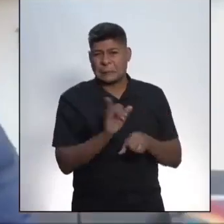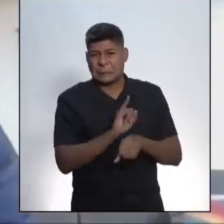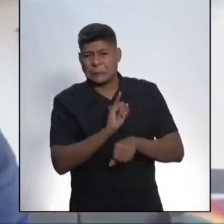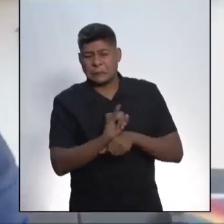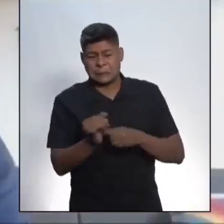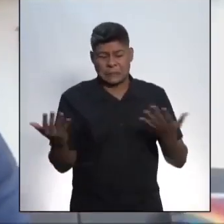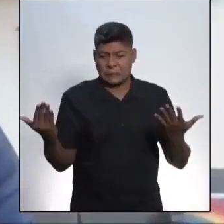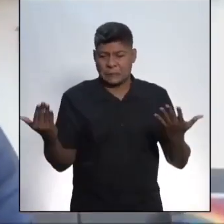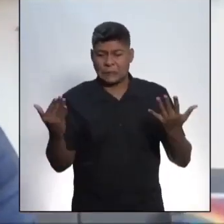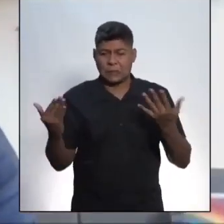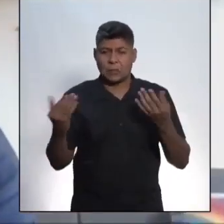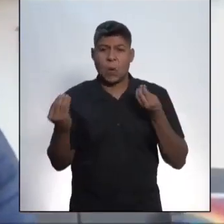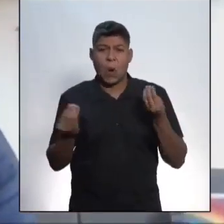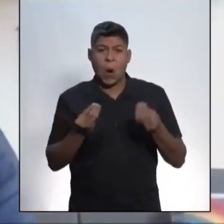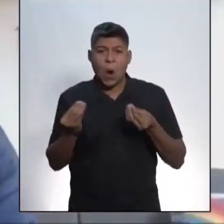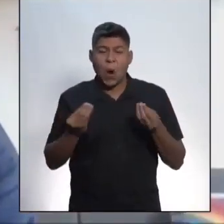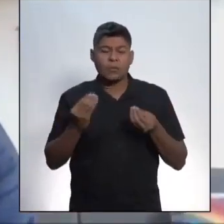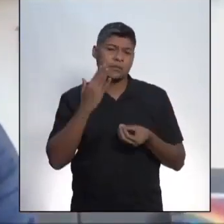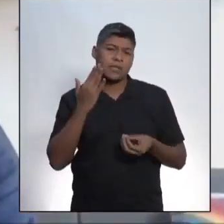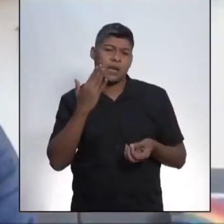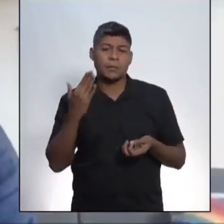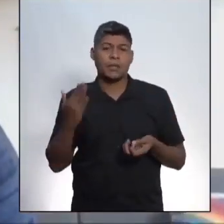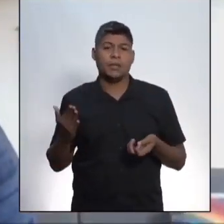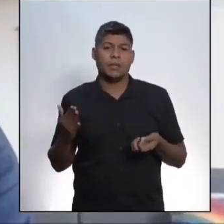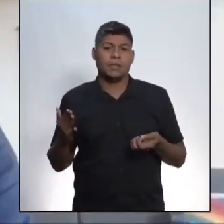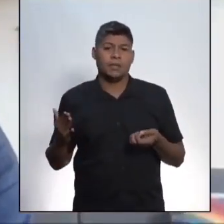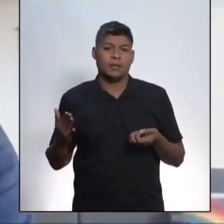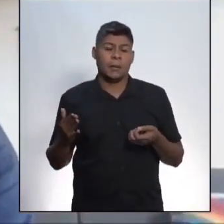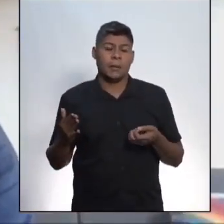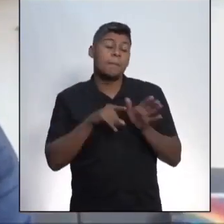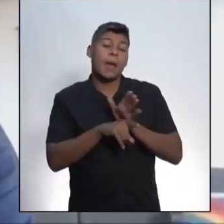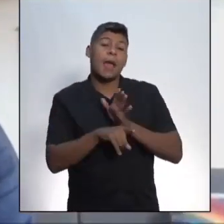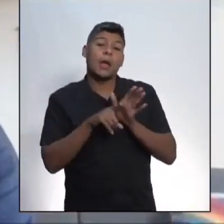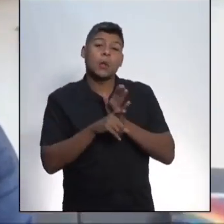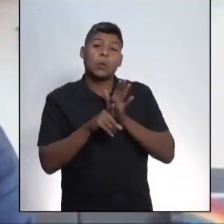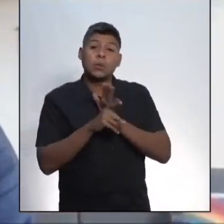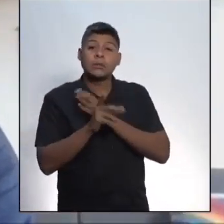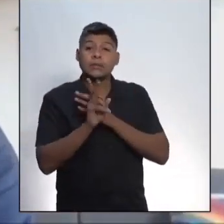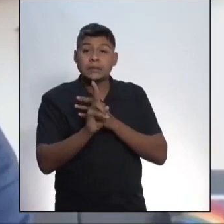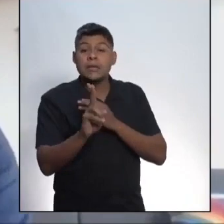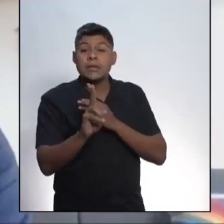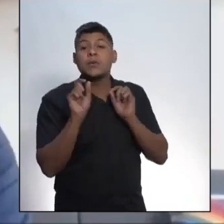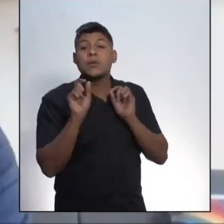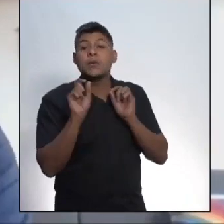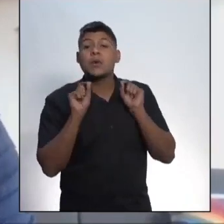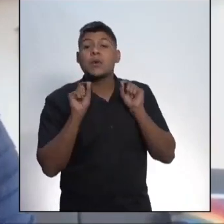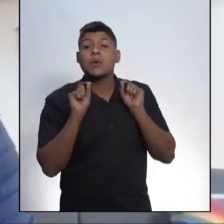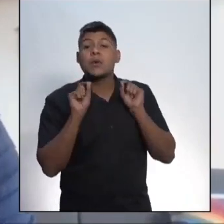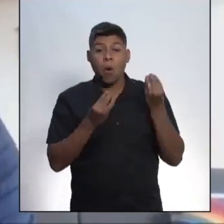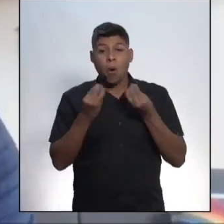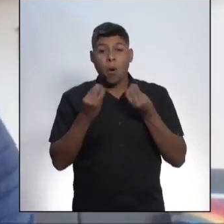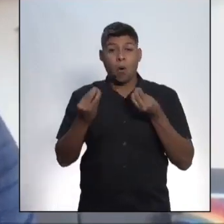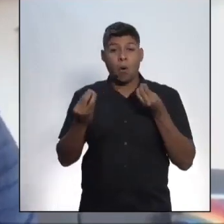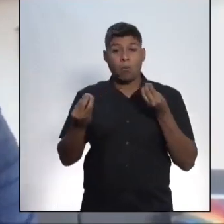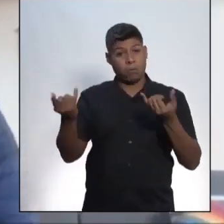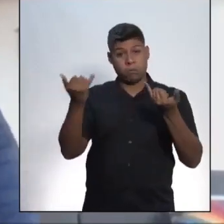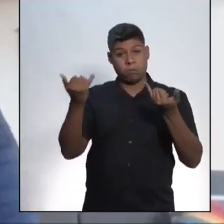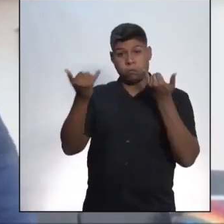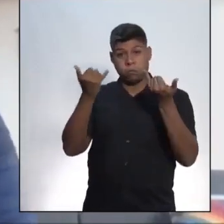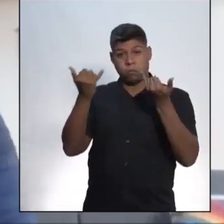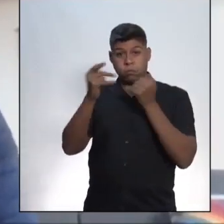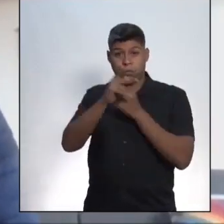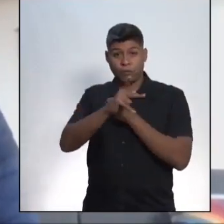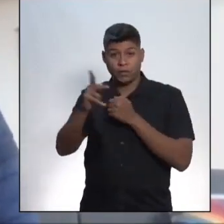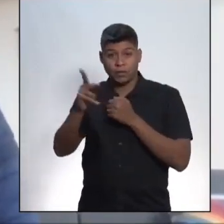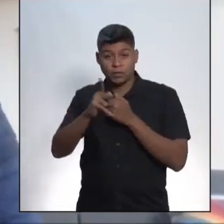essas expectativas todas. Acho que a grande pergunta que a gente tem que se fazer é como que eu estou ouvindo meu professor, como que eu estou ouvindo